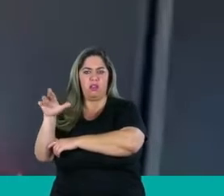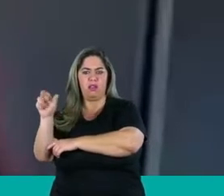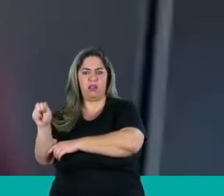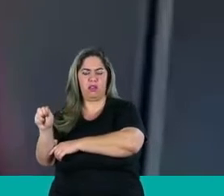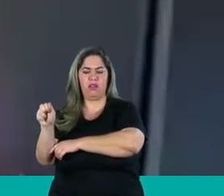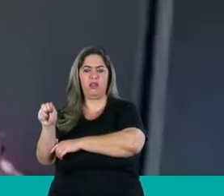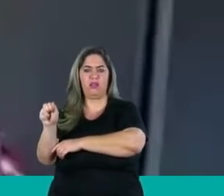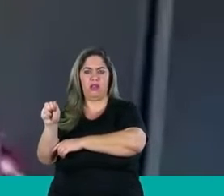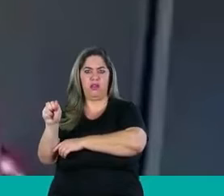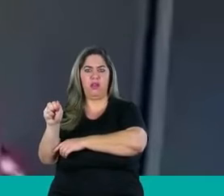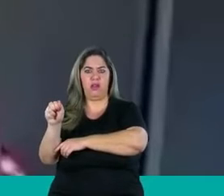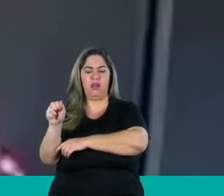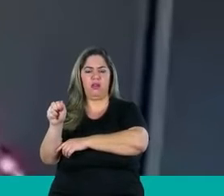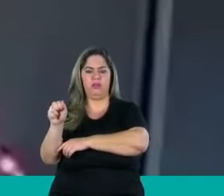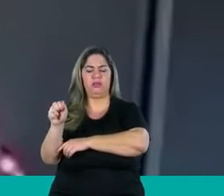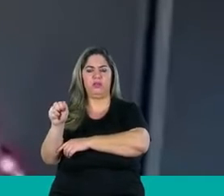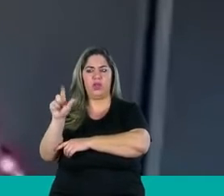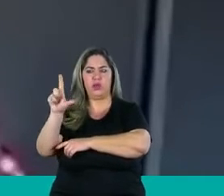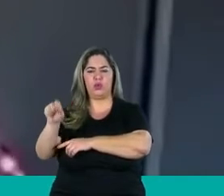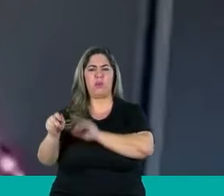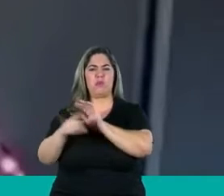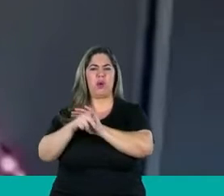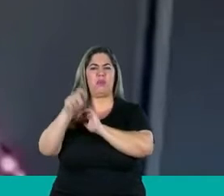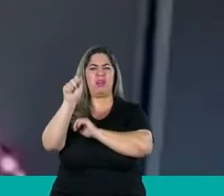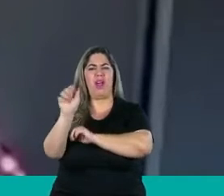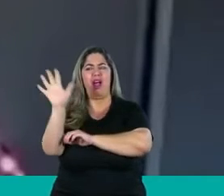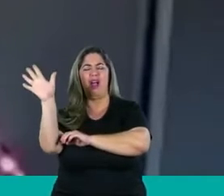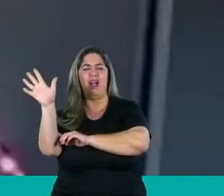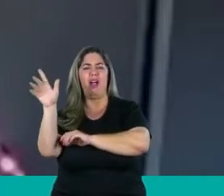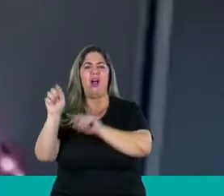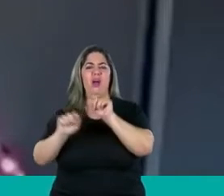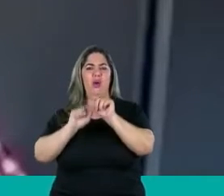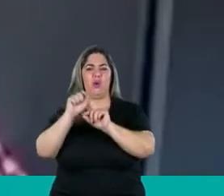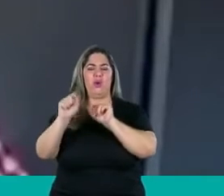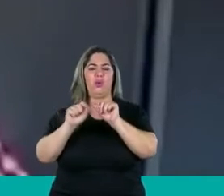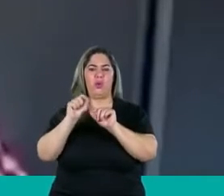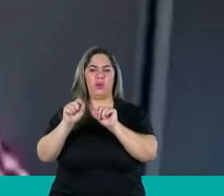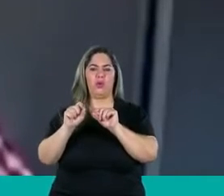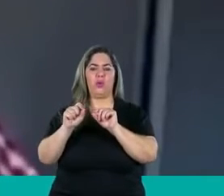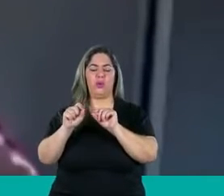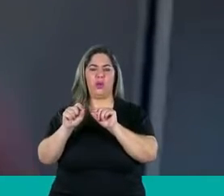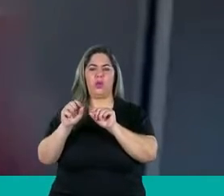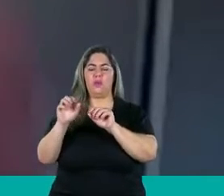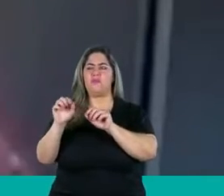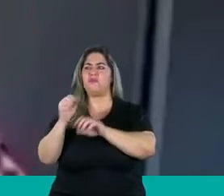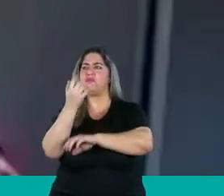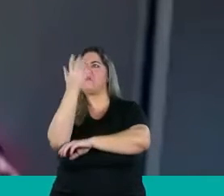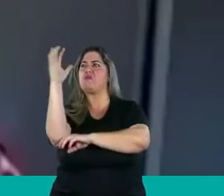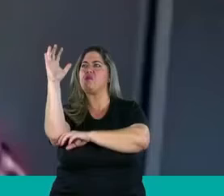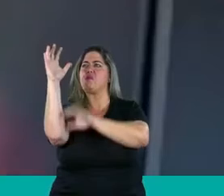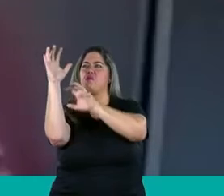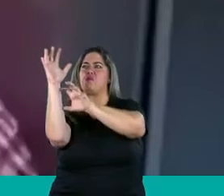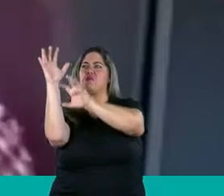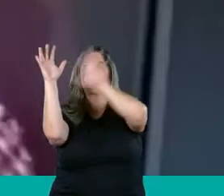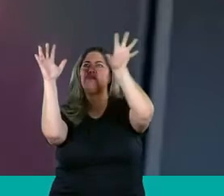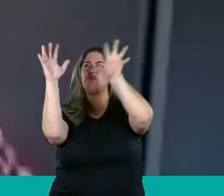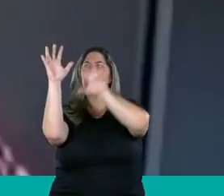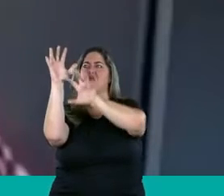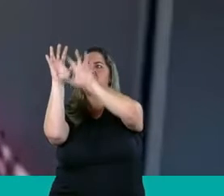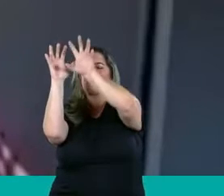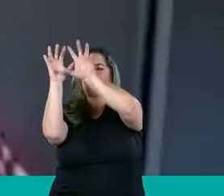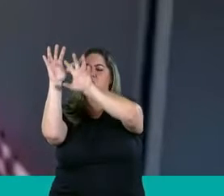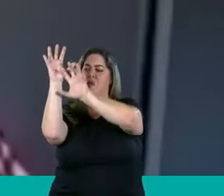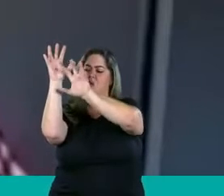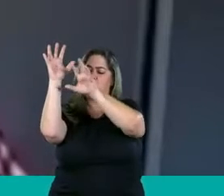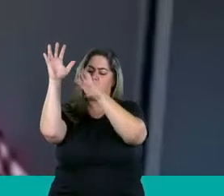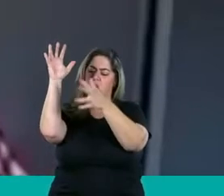baniana, uma figueira originária da Ásia, cujos galhos e ramos caem na terra e, ao